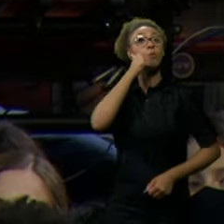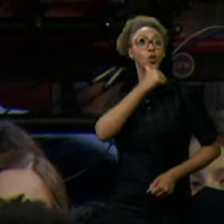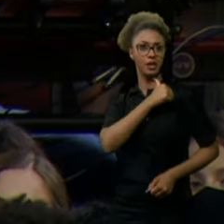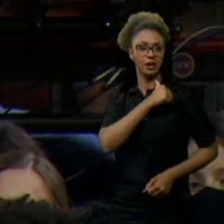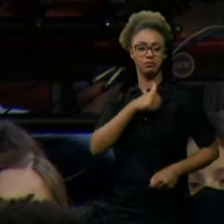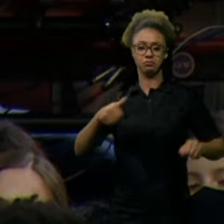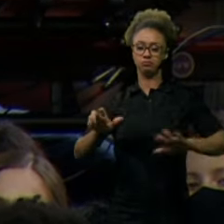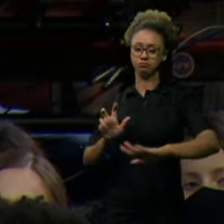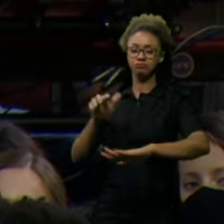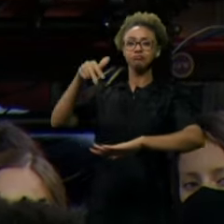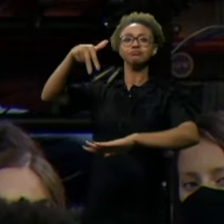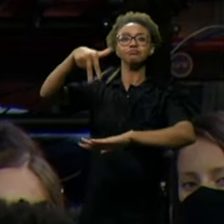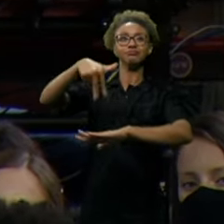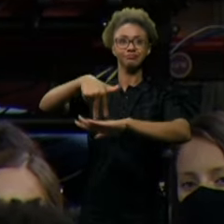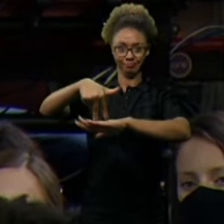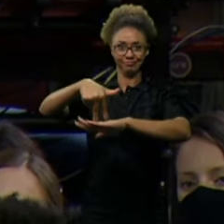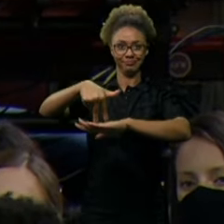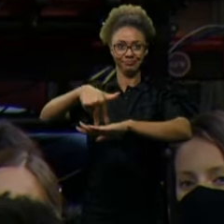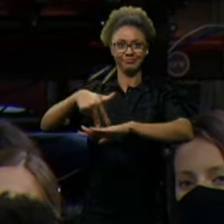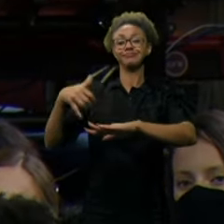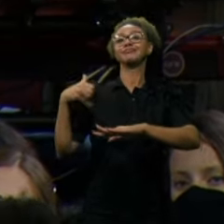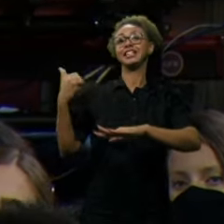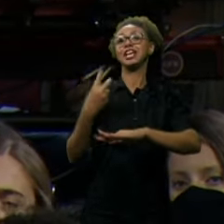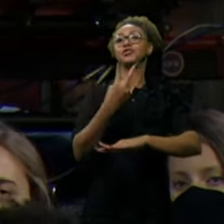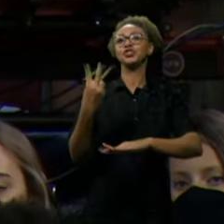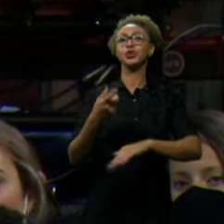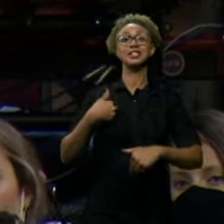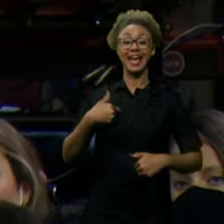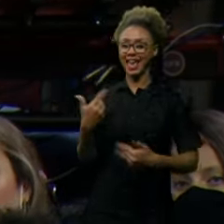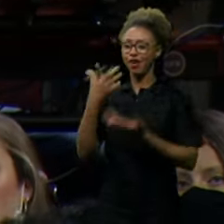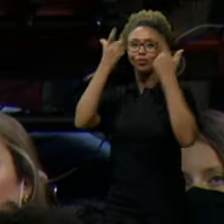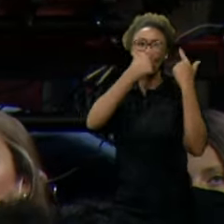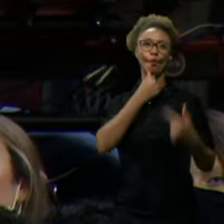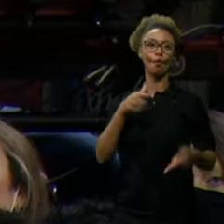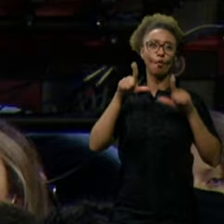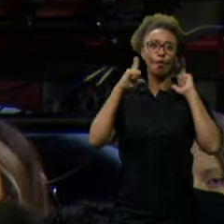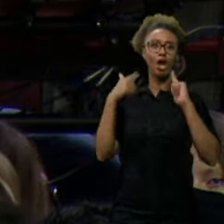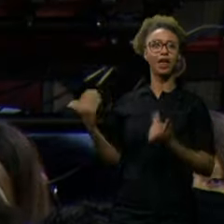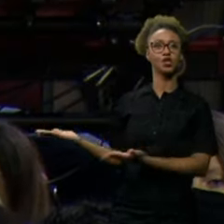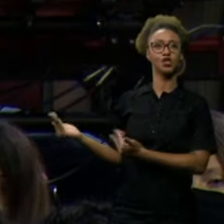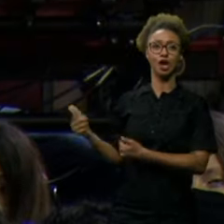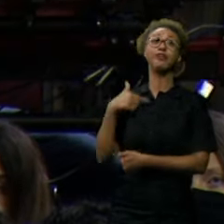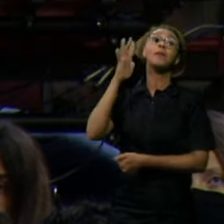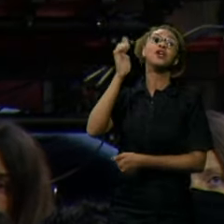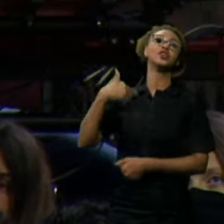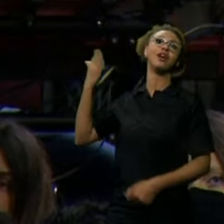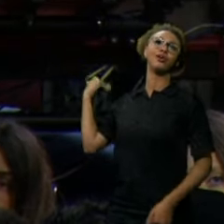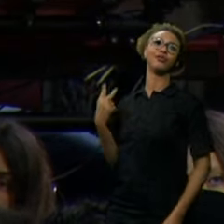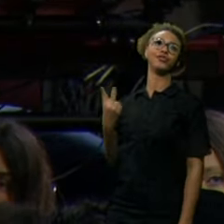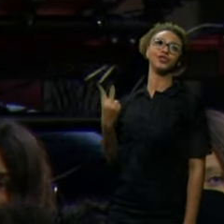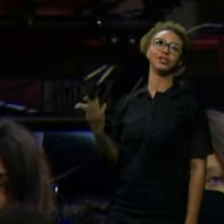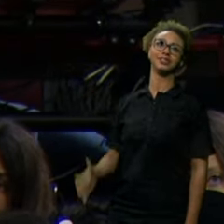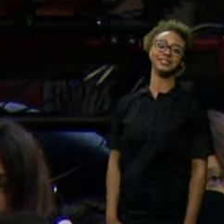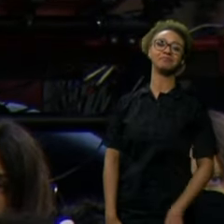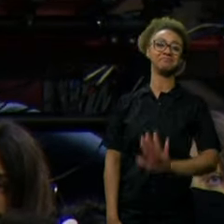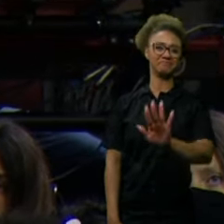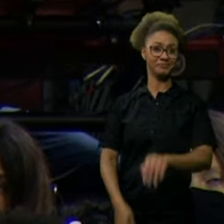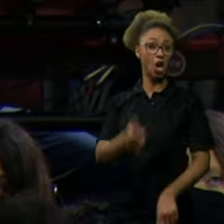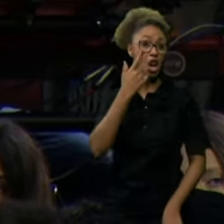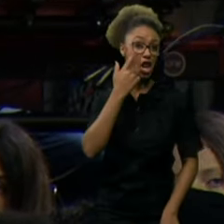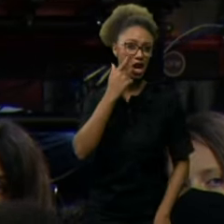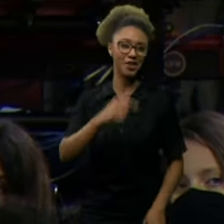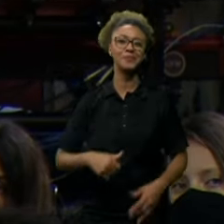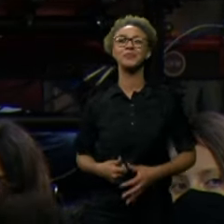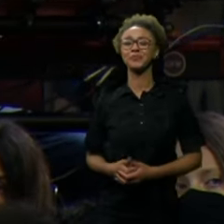22 anos porque se essa curtas é assim hoje imagina com 22 não a escute há 22